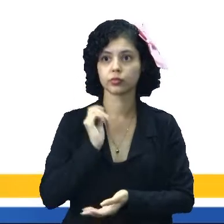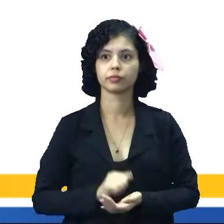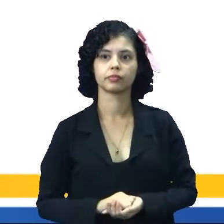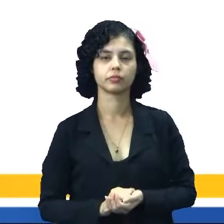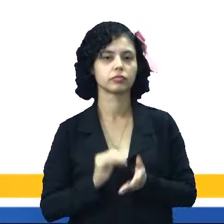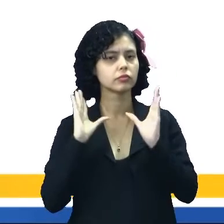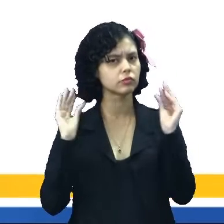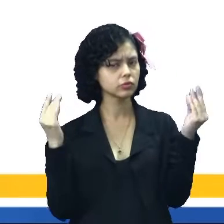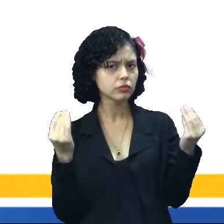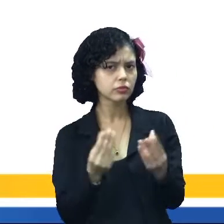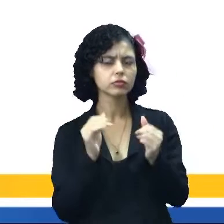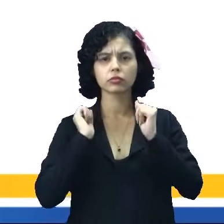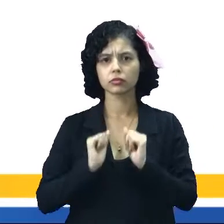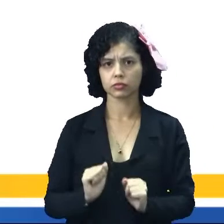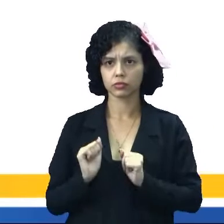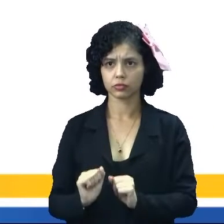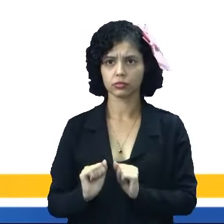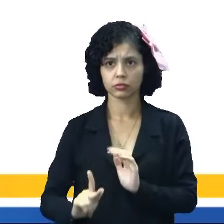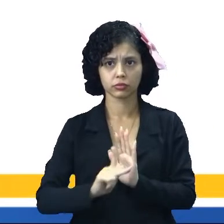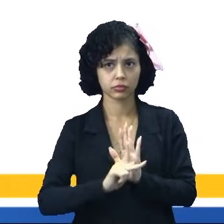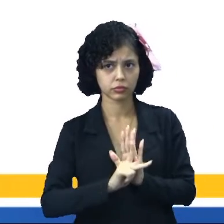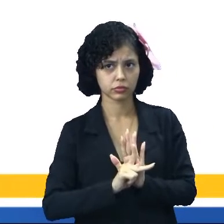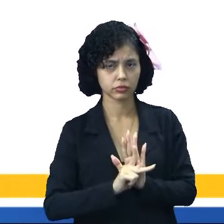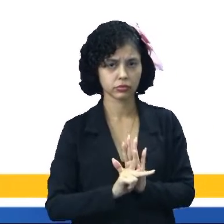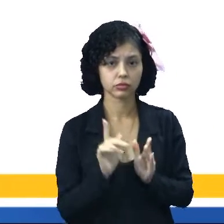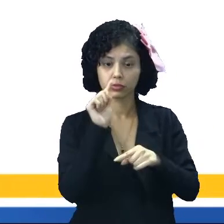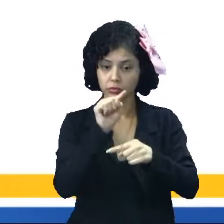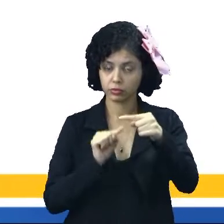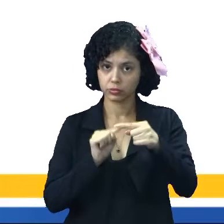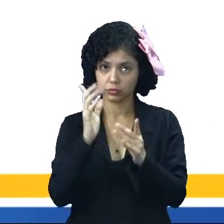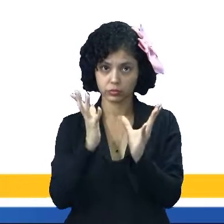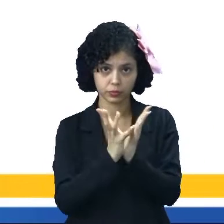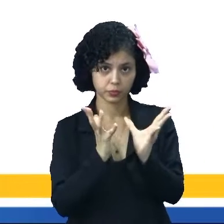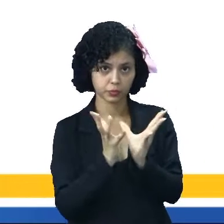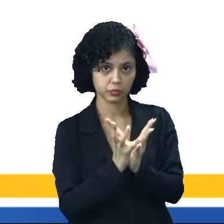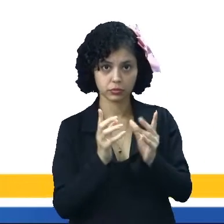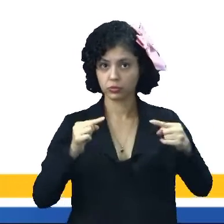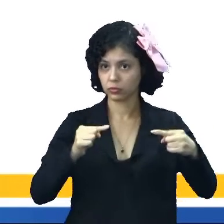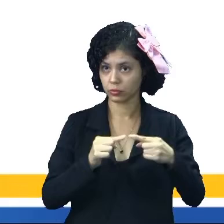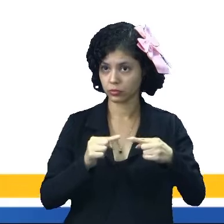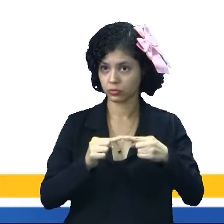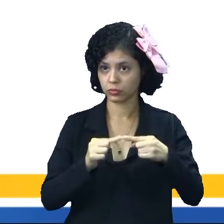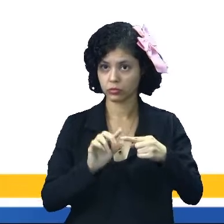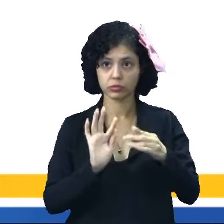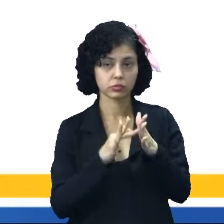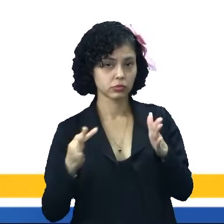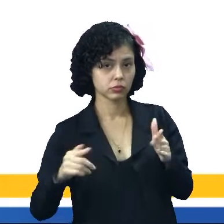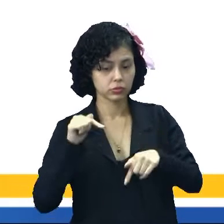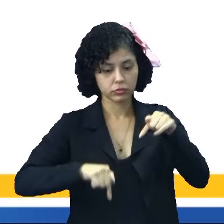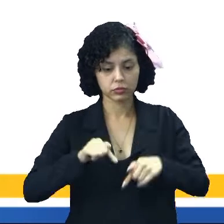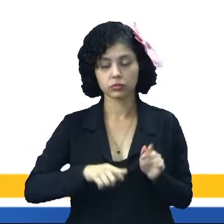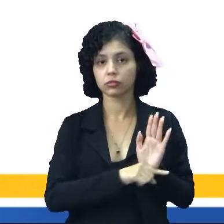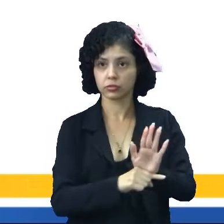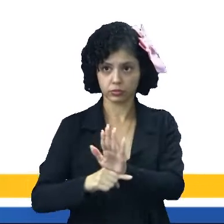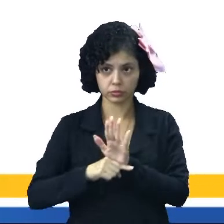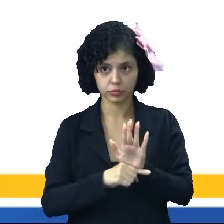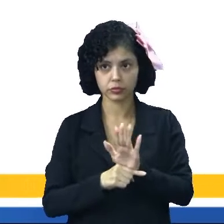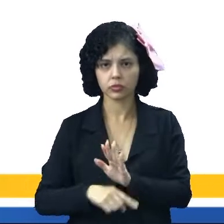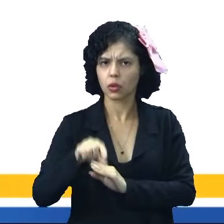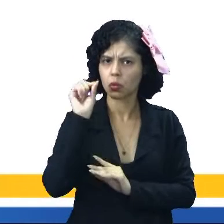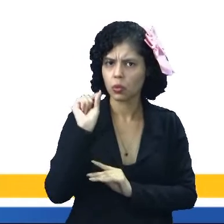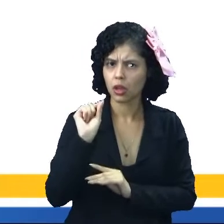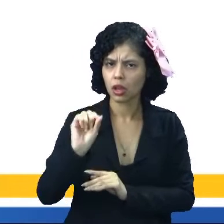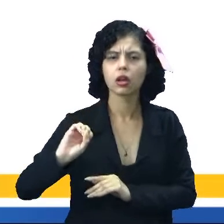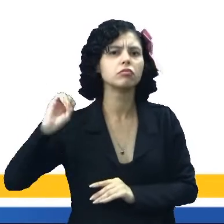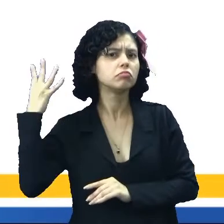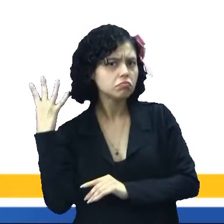E essas substâncias elas podem ser categorizadas ou divididas em grupos de acordo com a função química que ela apresenta. E aí, o que vai